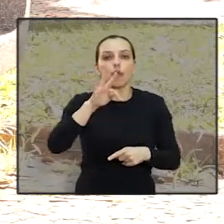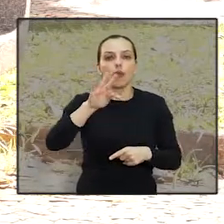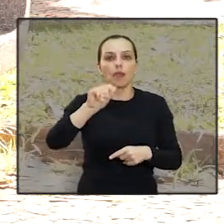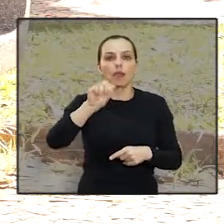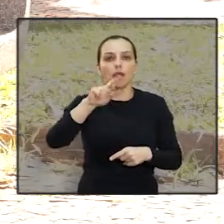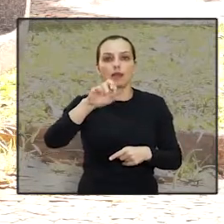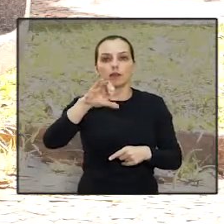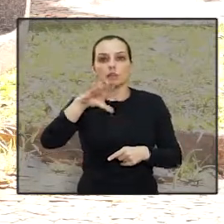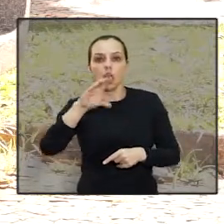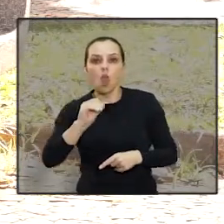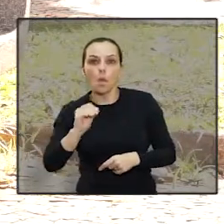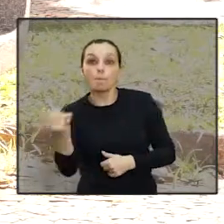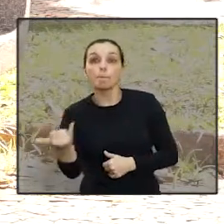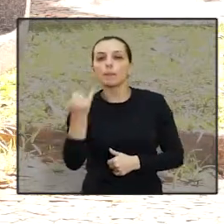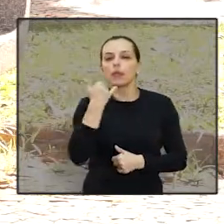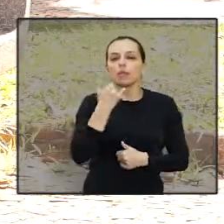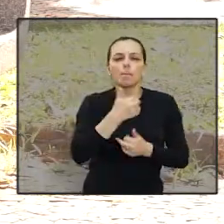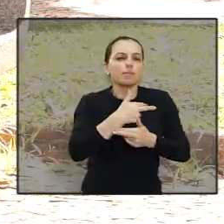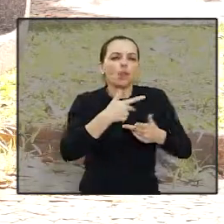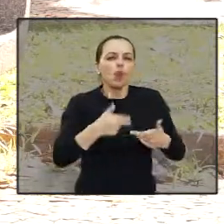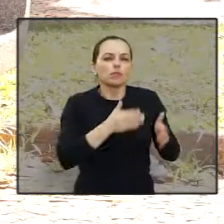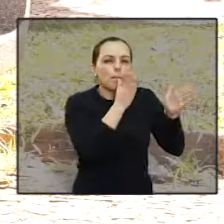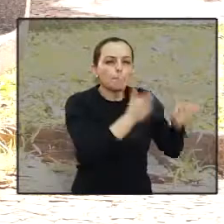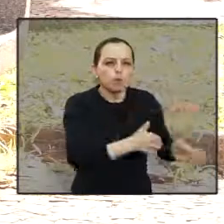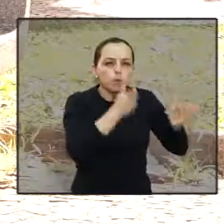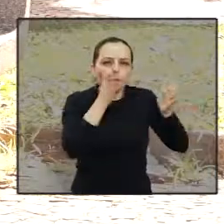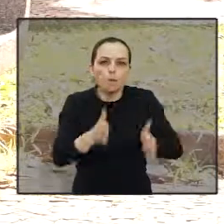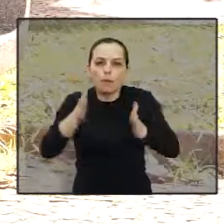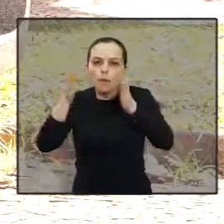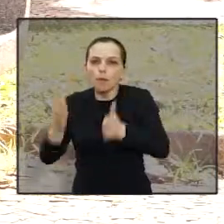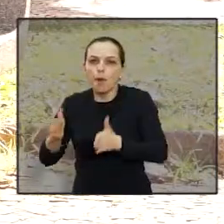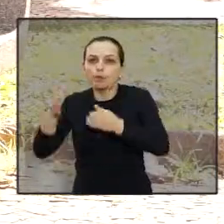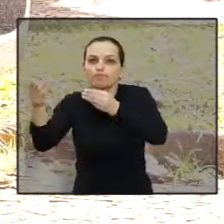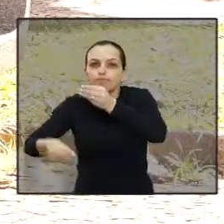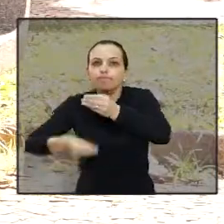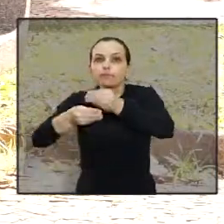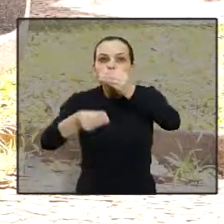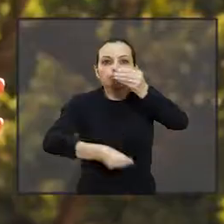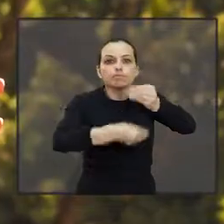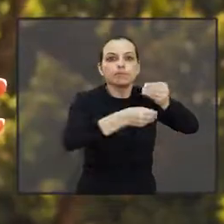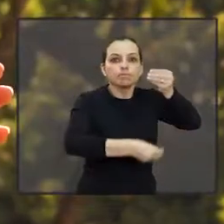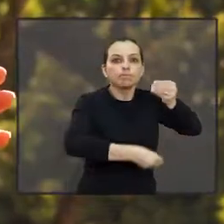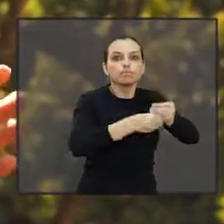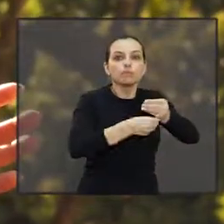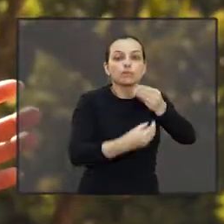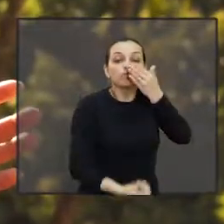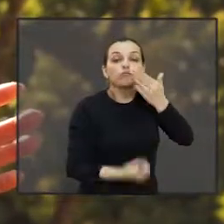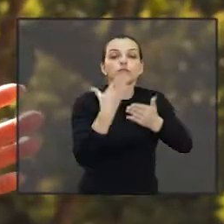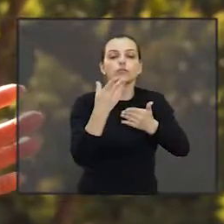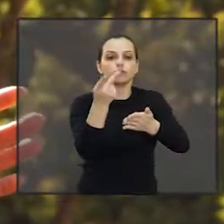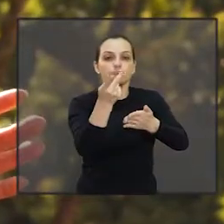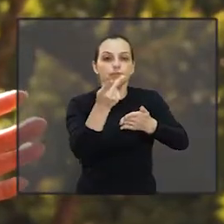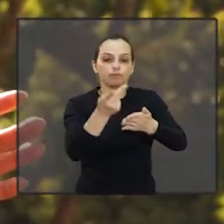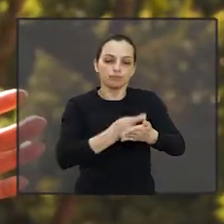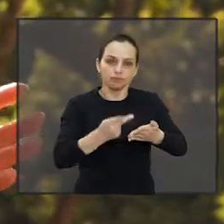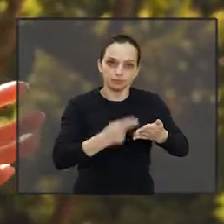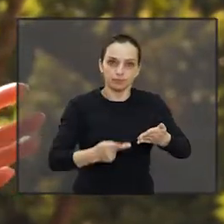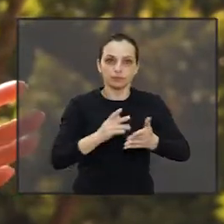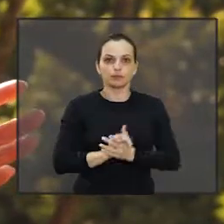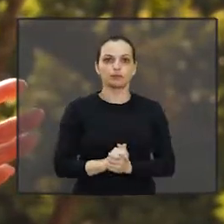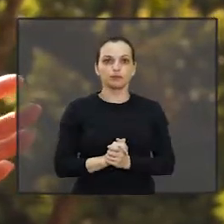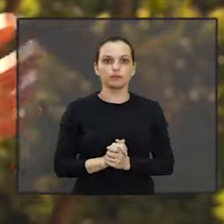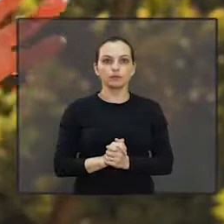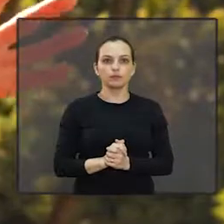contagem, e hoje eu sou rimado e contado. São dois momentos interessantes. Eu tenho várias missões.